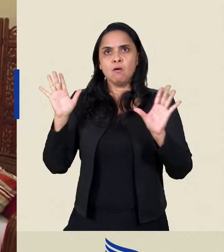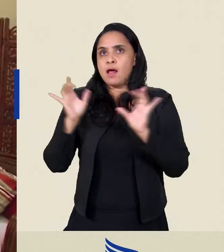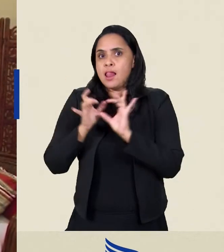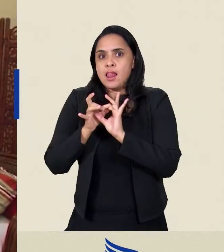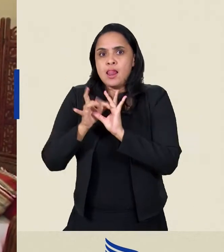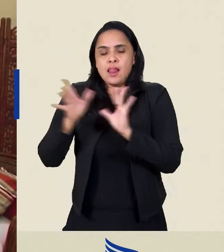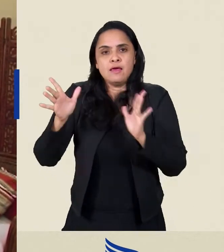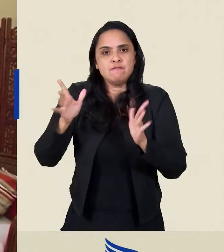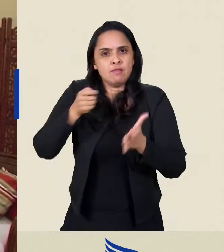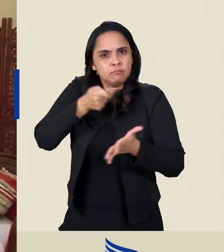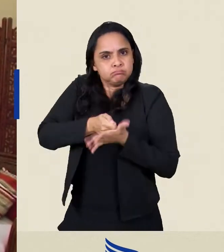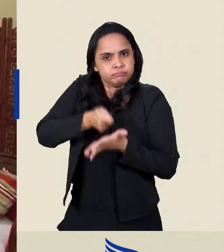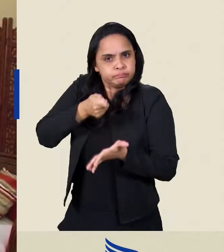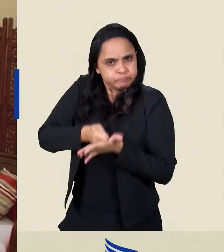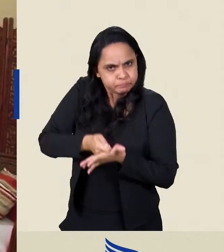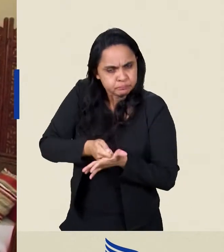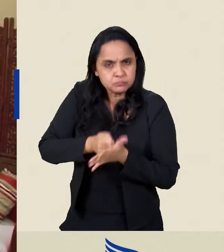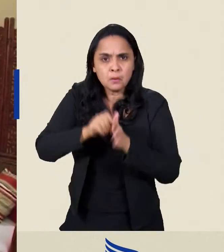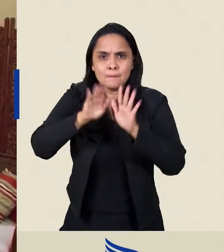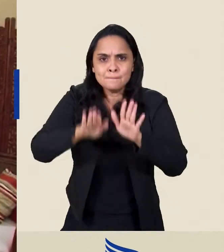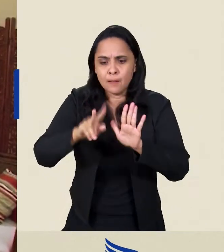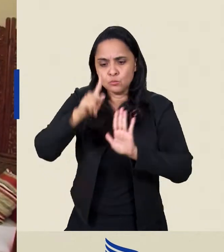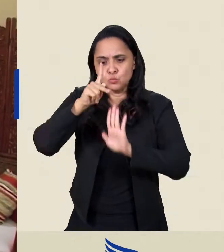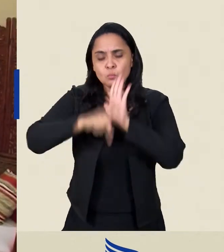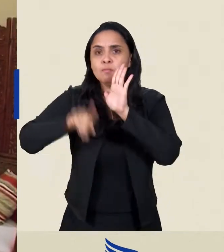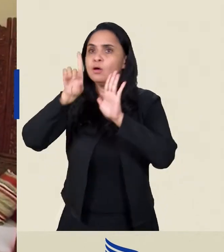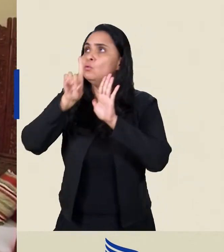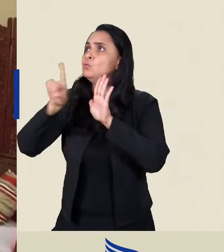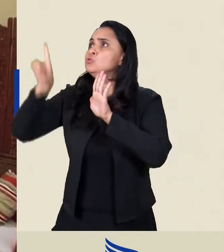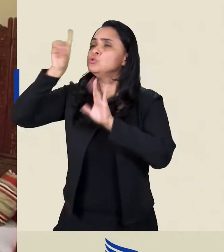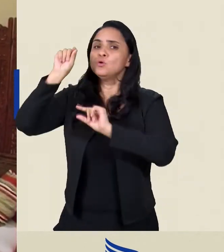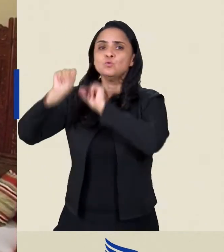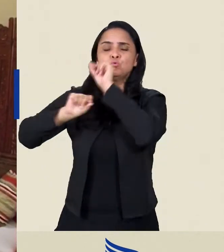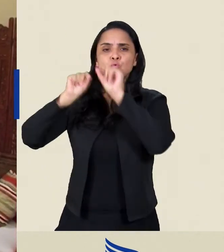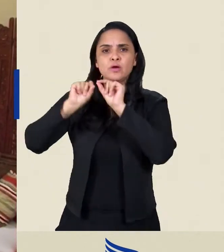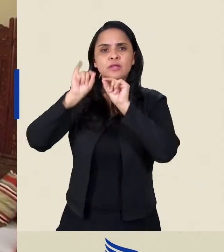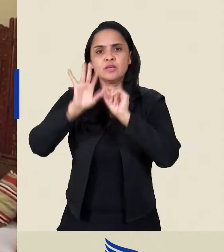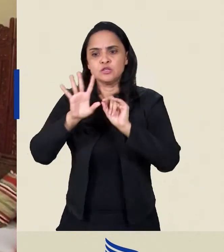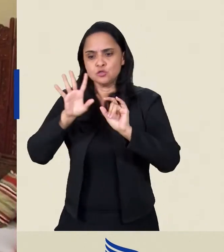que o plano de Deus não é livrar o homem apenas da condenação, mas livrá-lo do próprio pecado.